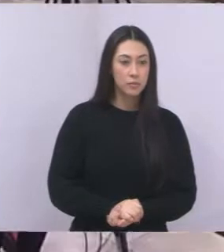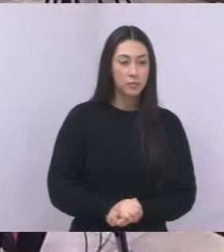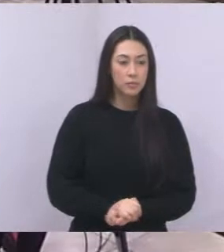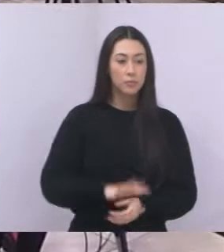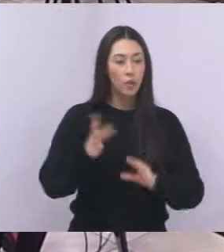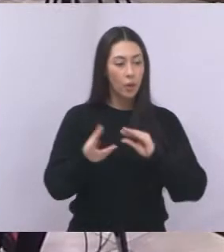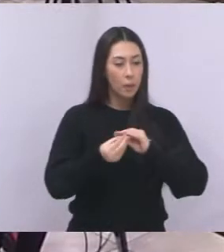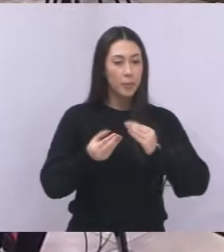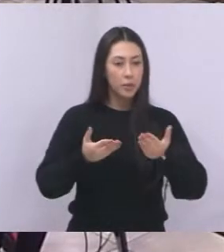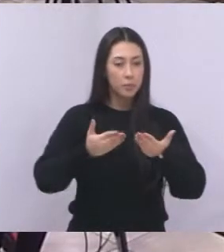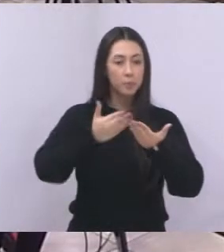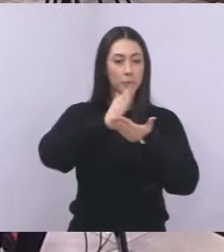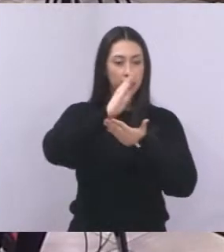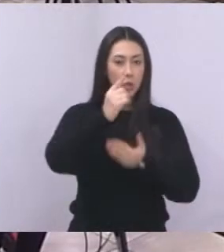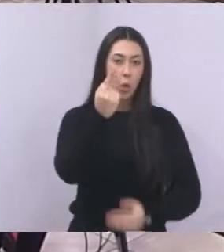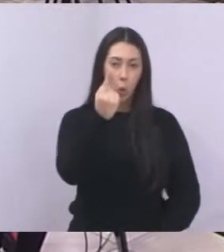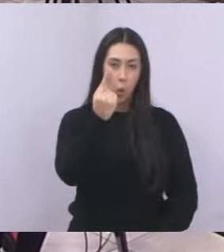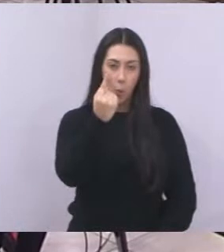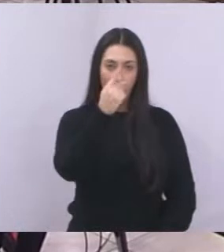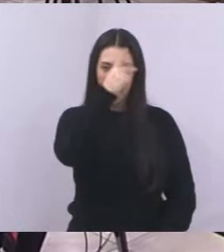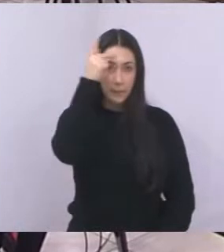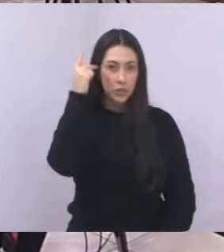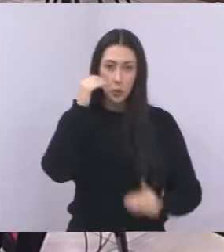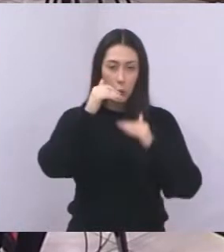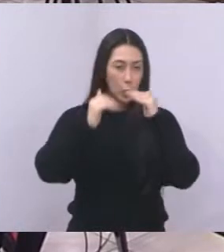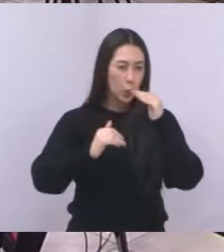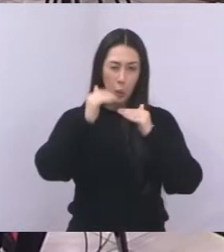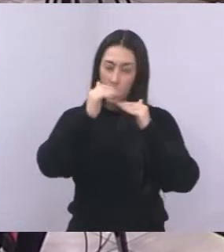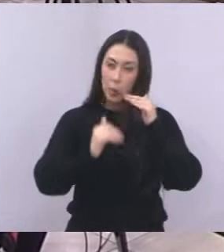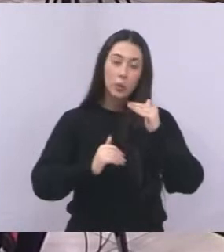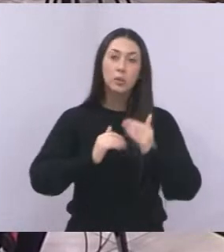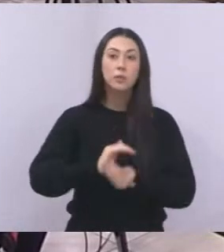Emenda número 1 aprovado com um voto contra.